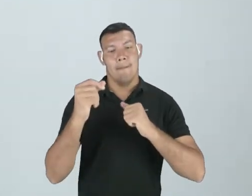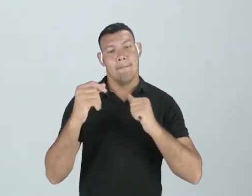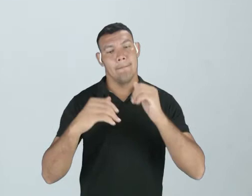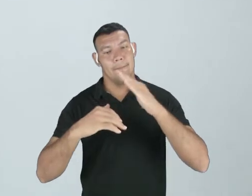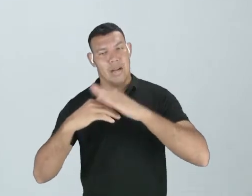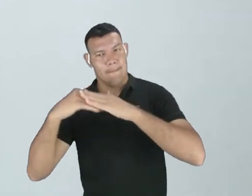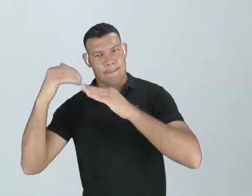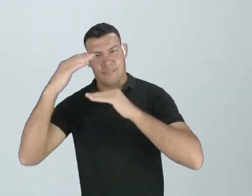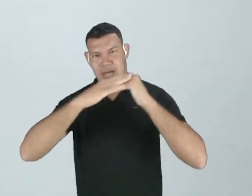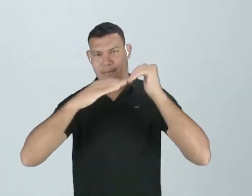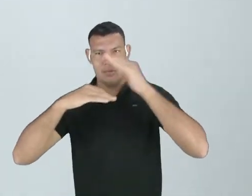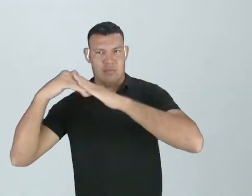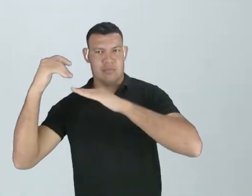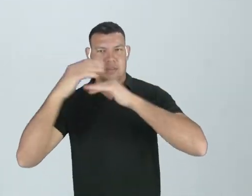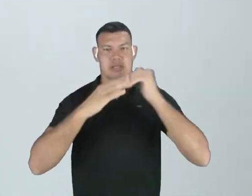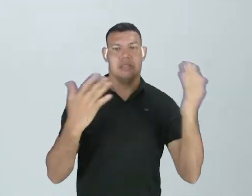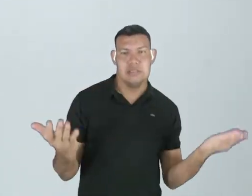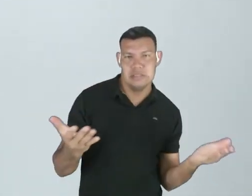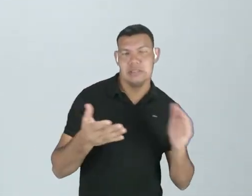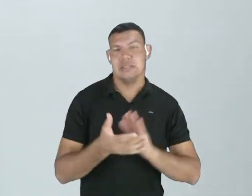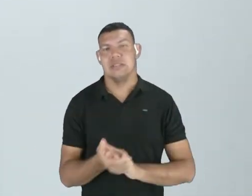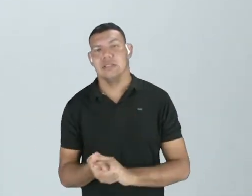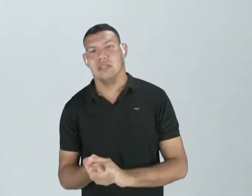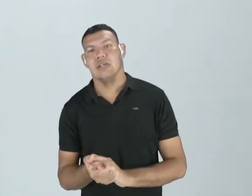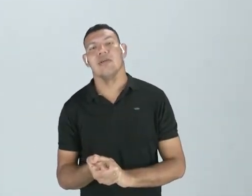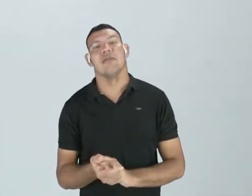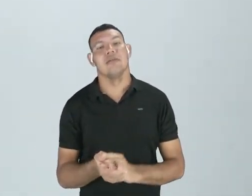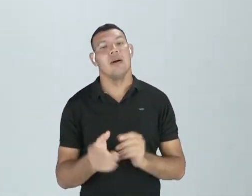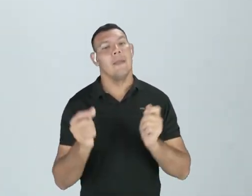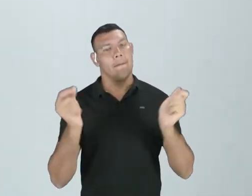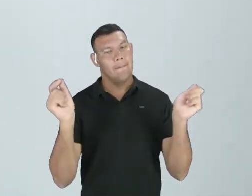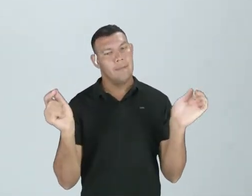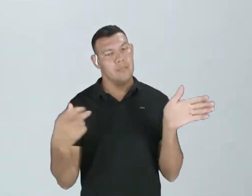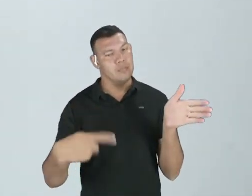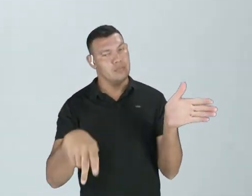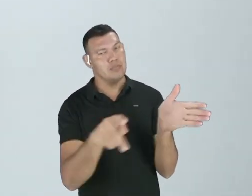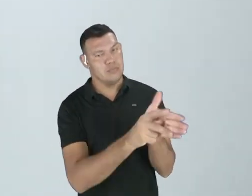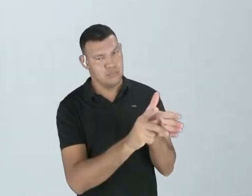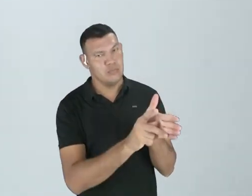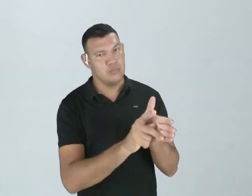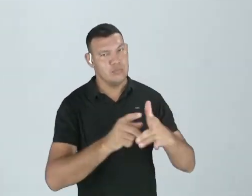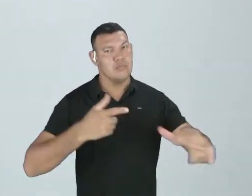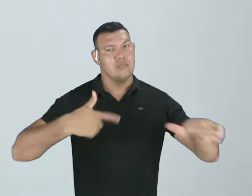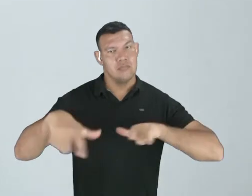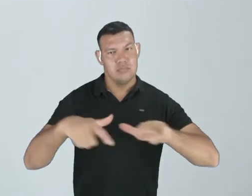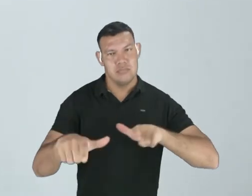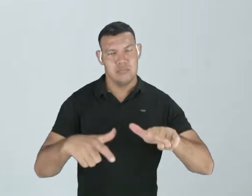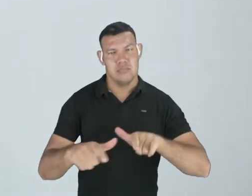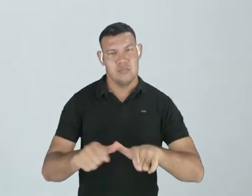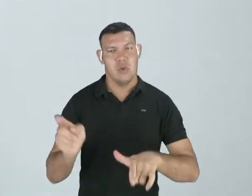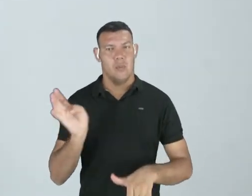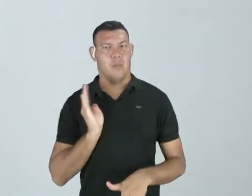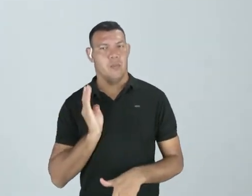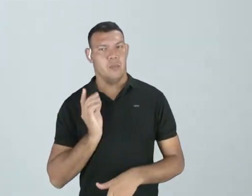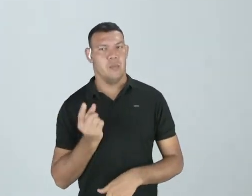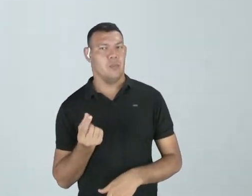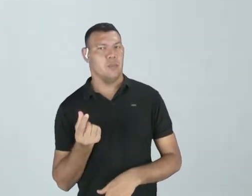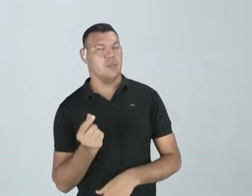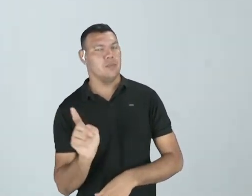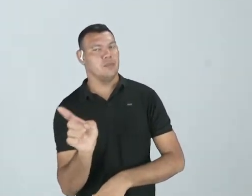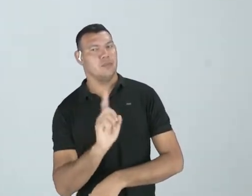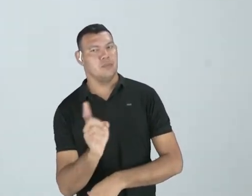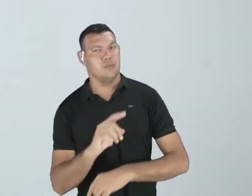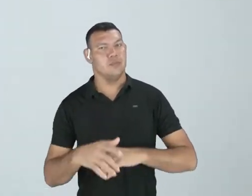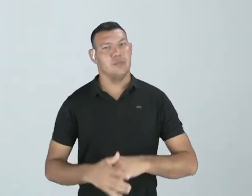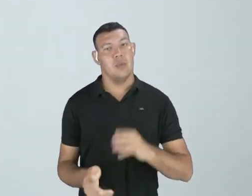esforçando para fazer um produto, produzir um produto, então aquele produto deve pertencer a ele, não aos burgueses, certo? Para vocês terem uma noção do